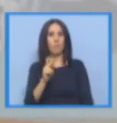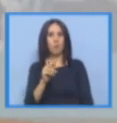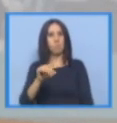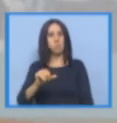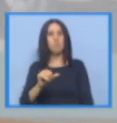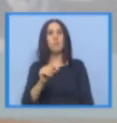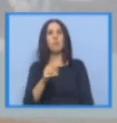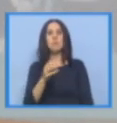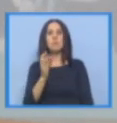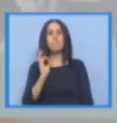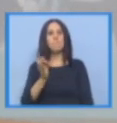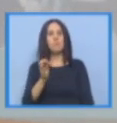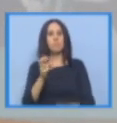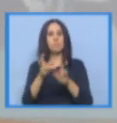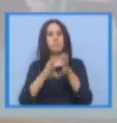numa metalúrgica,